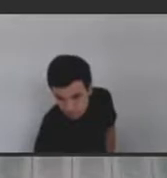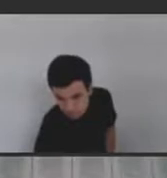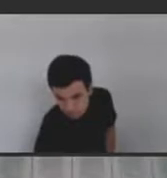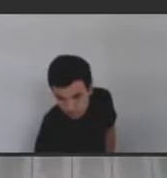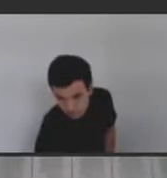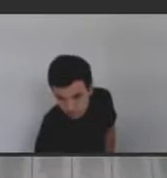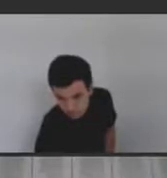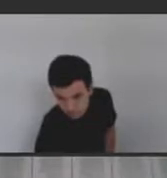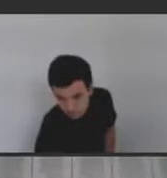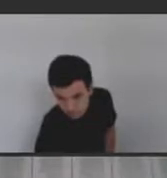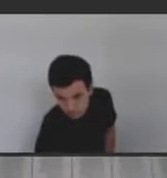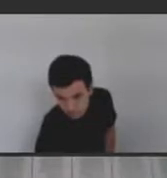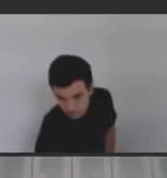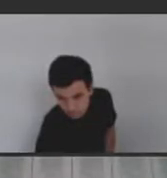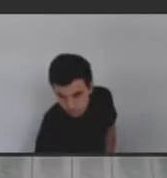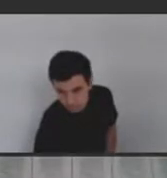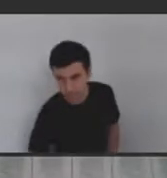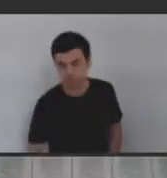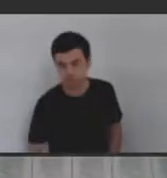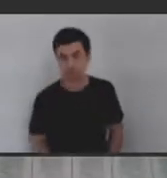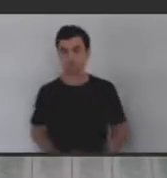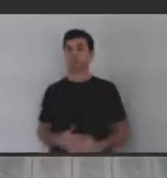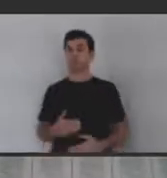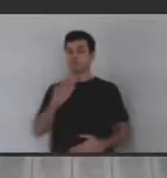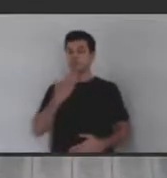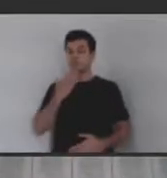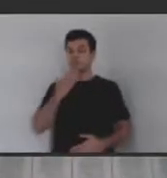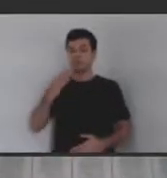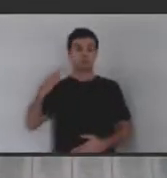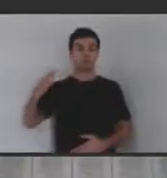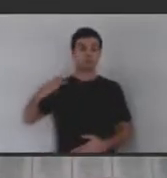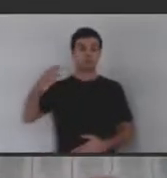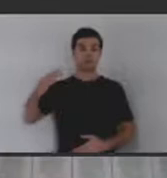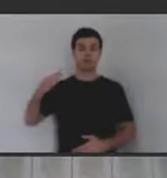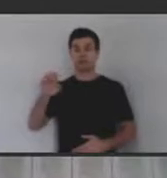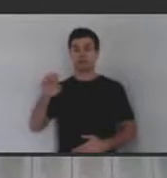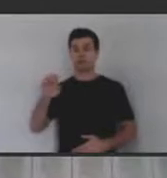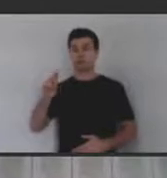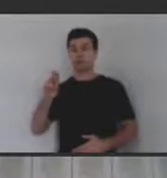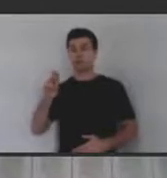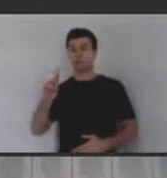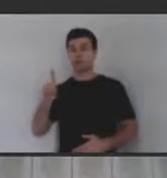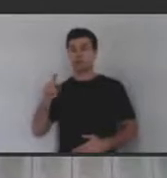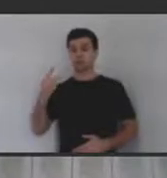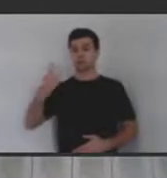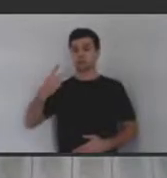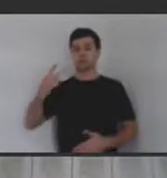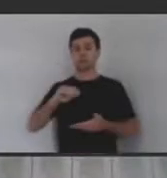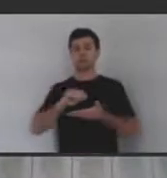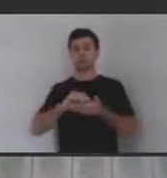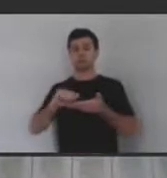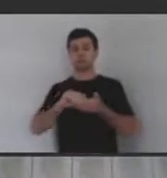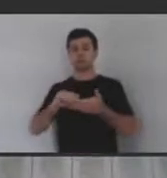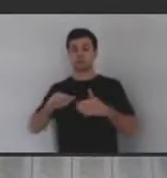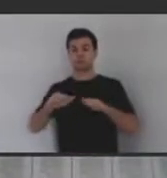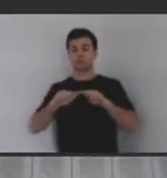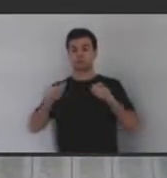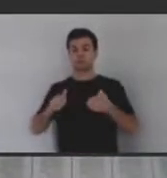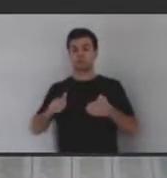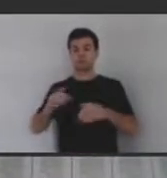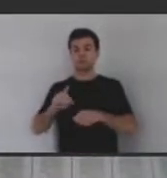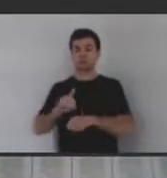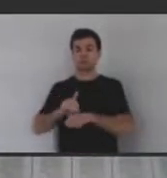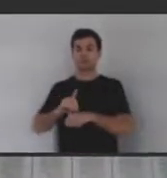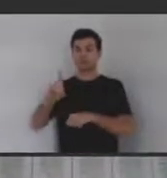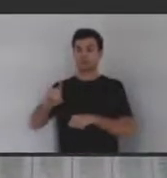Solicito ao excelentíssimo vereador Eduardo Lima, segundo secretário desta mesa diretora, que faça a chamada dos senhores vereadores